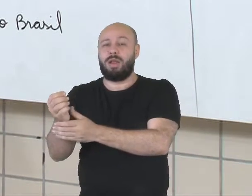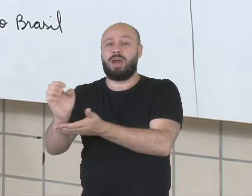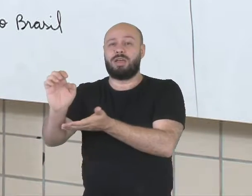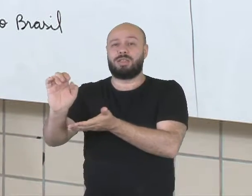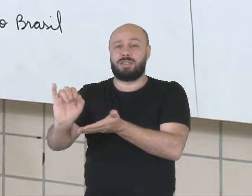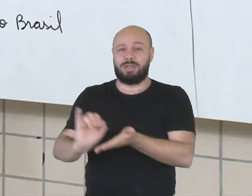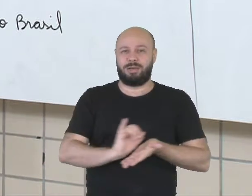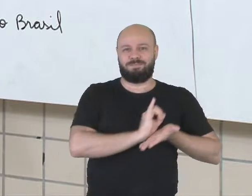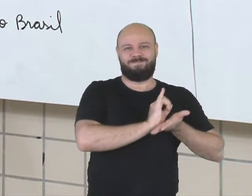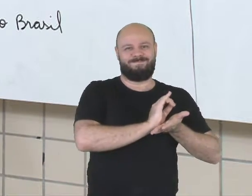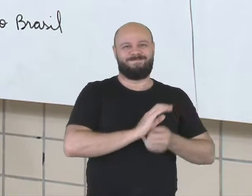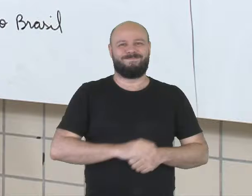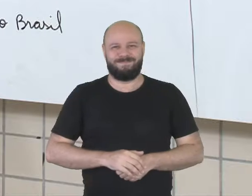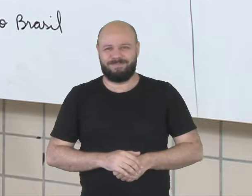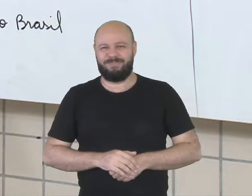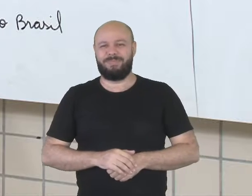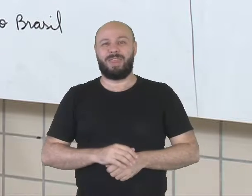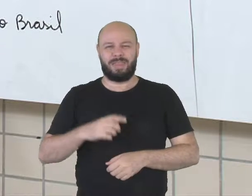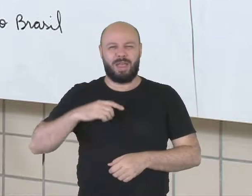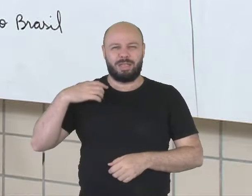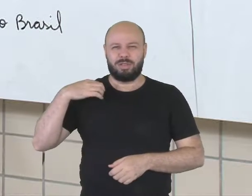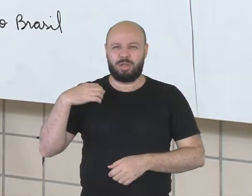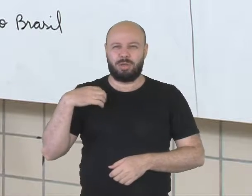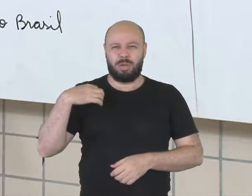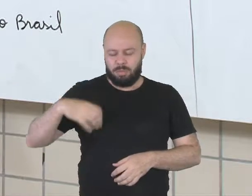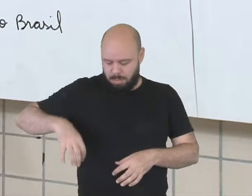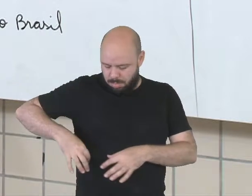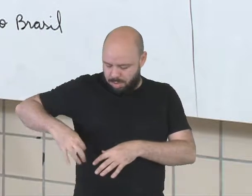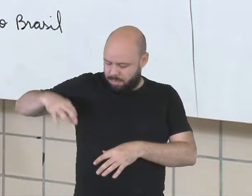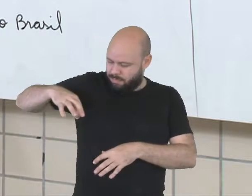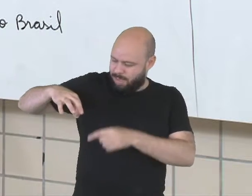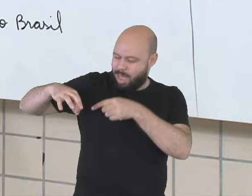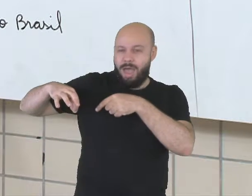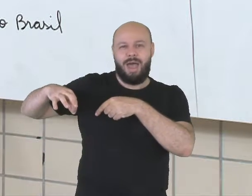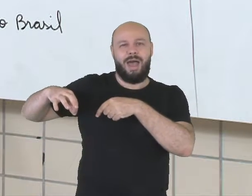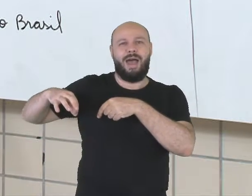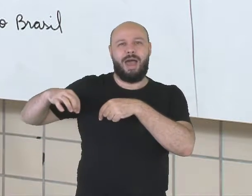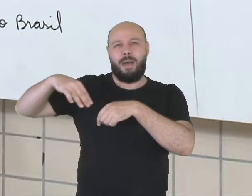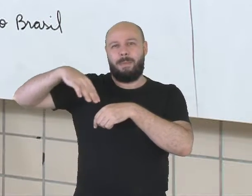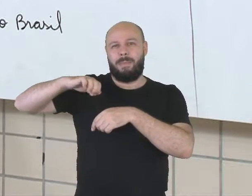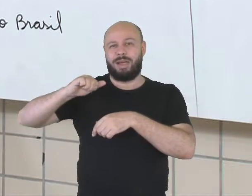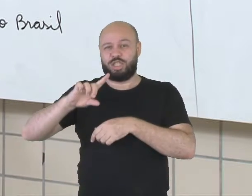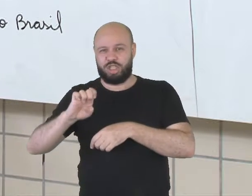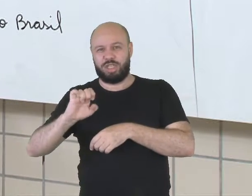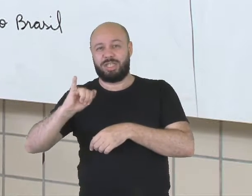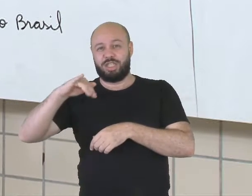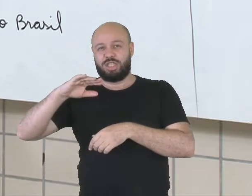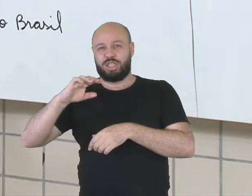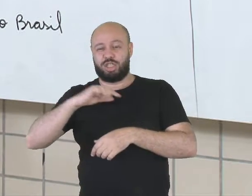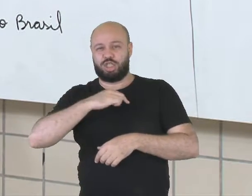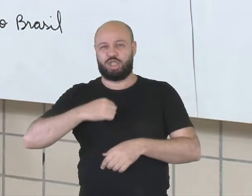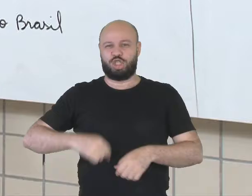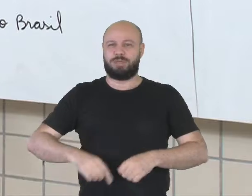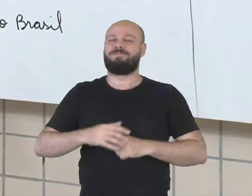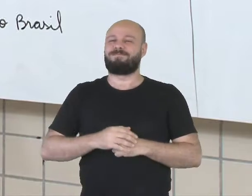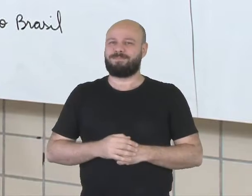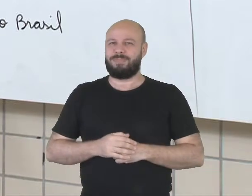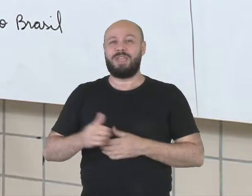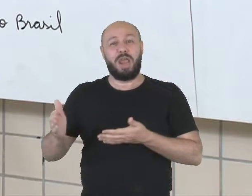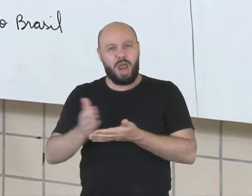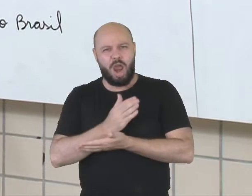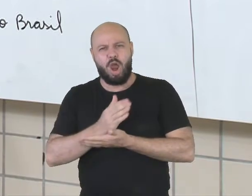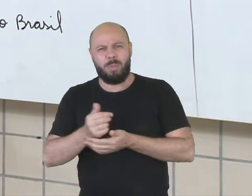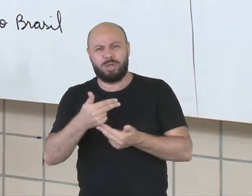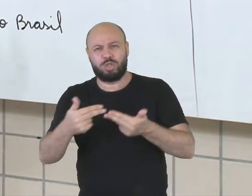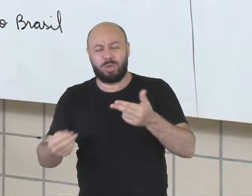na etiquetinha que está lá, Made in China. Se eu for comprar produtos, utensílios para casa, são chineses.